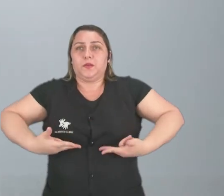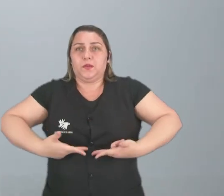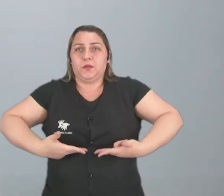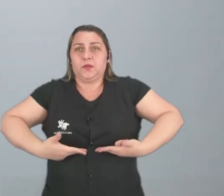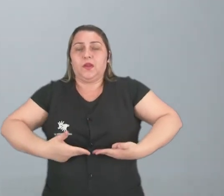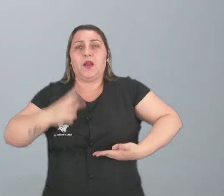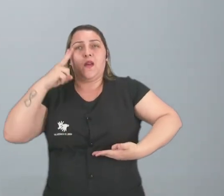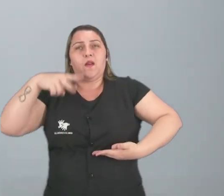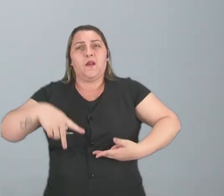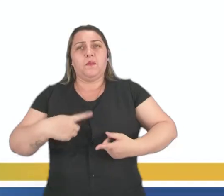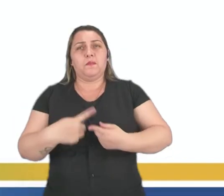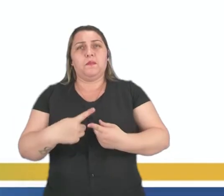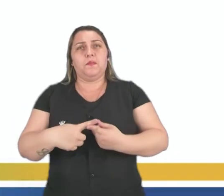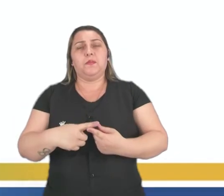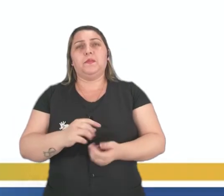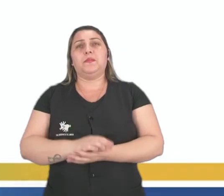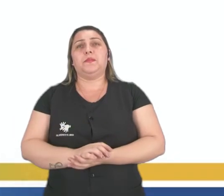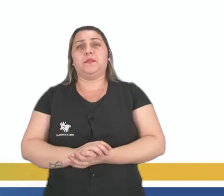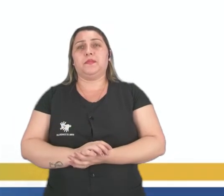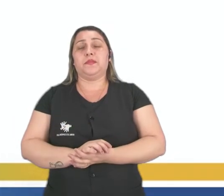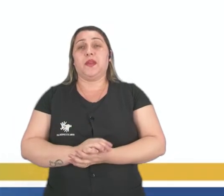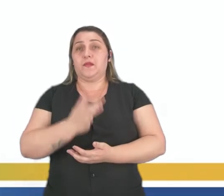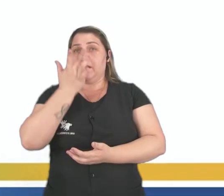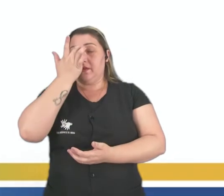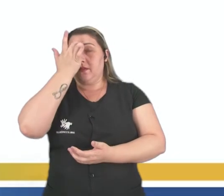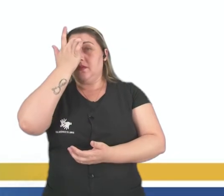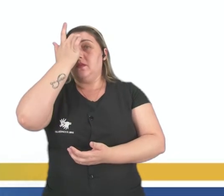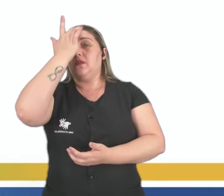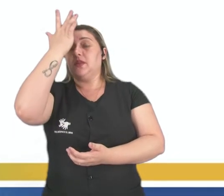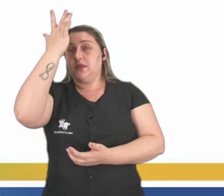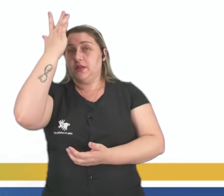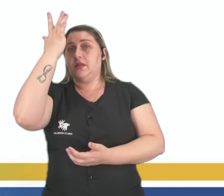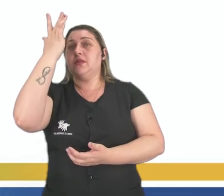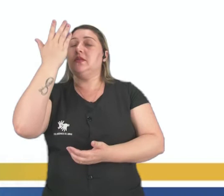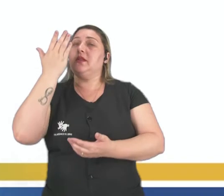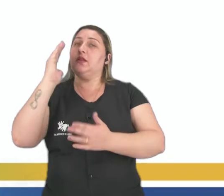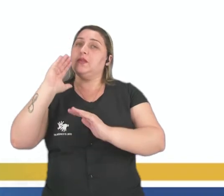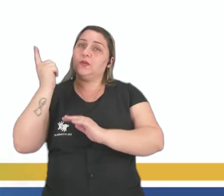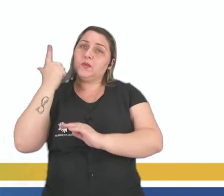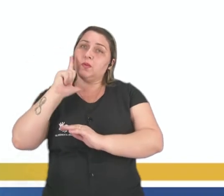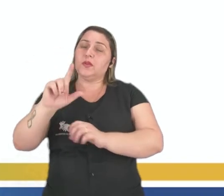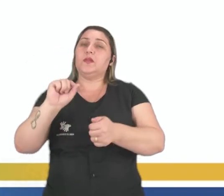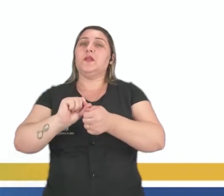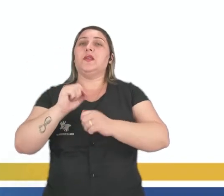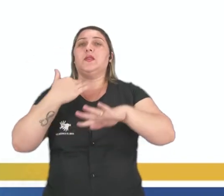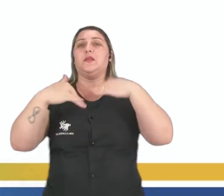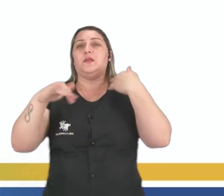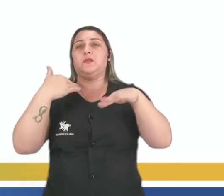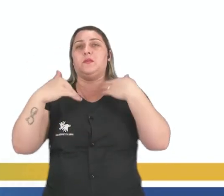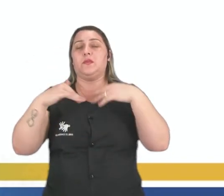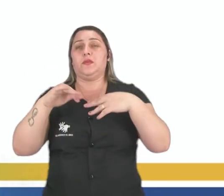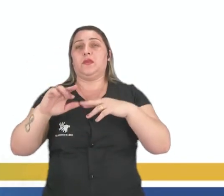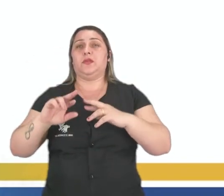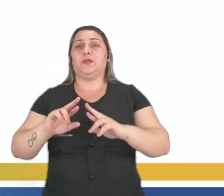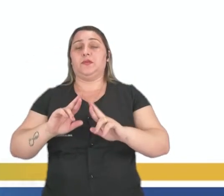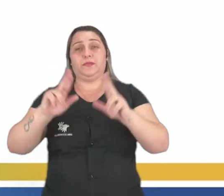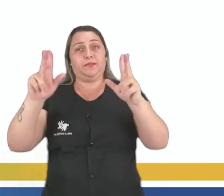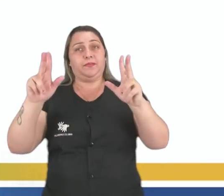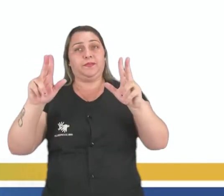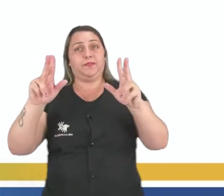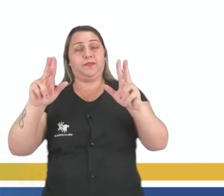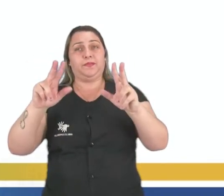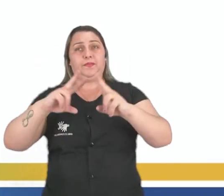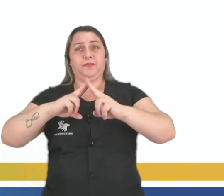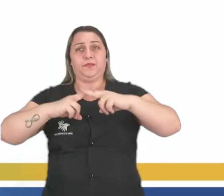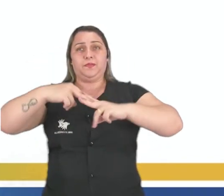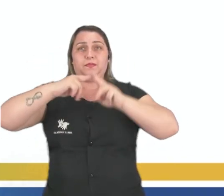pouquinho por quê, né? Apesar da facilidade peculiar em desenvolver os movimentos referentes à arte de se contorcer, essa